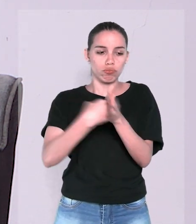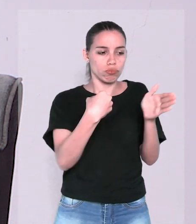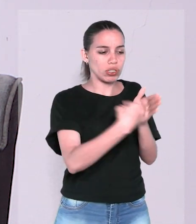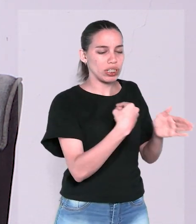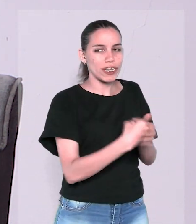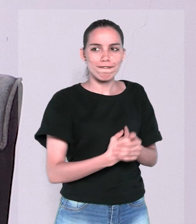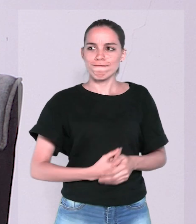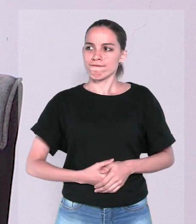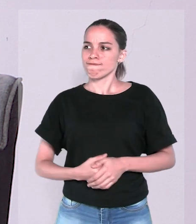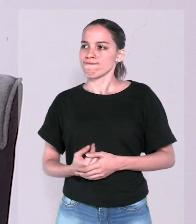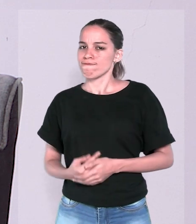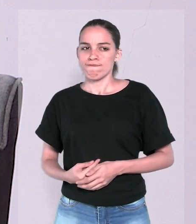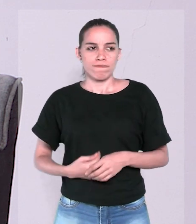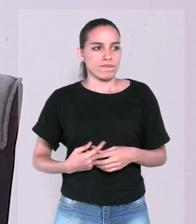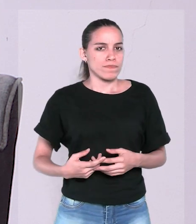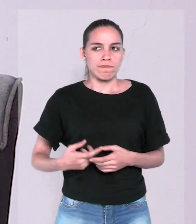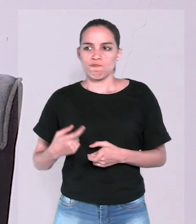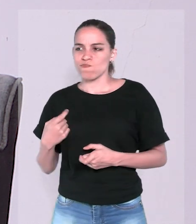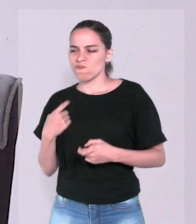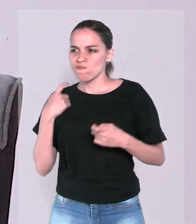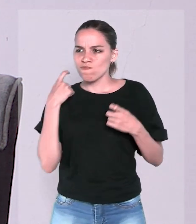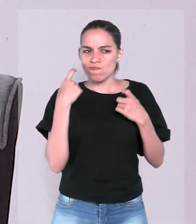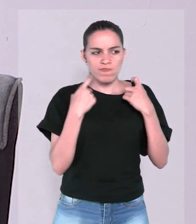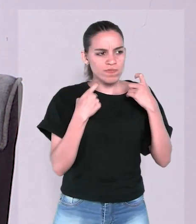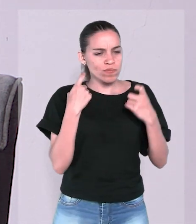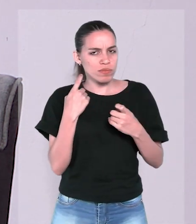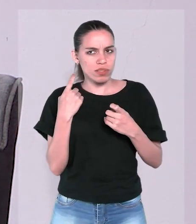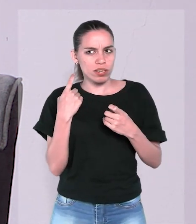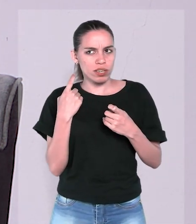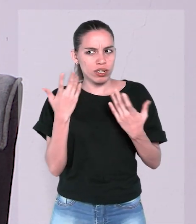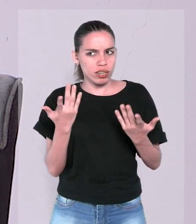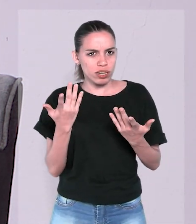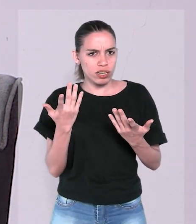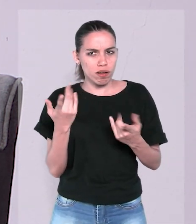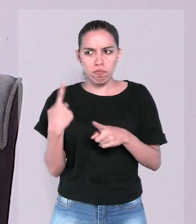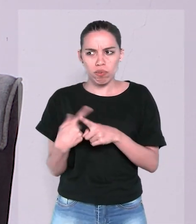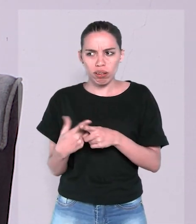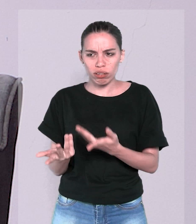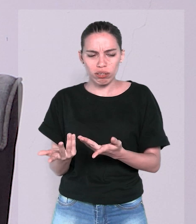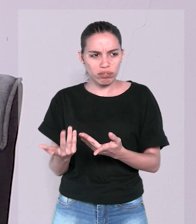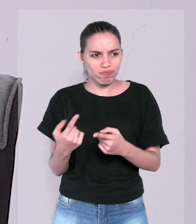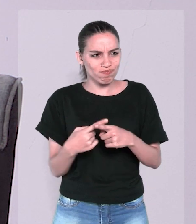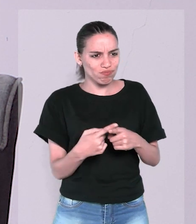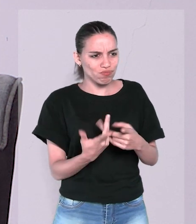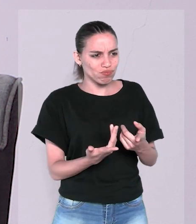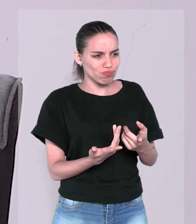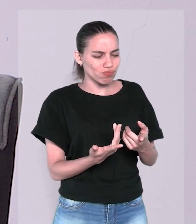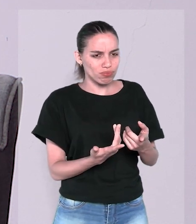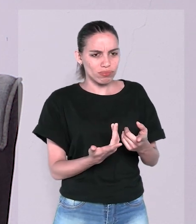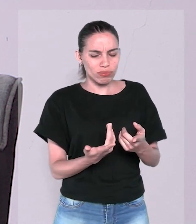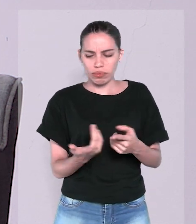por parte dos pais, das mães, que eu comecei a me incomodar. E aí meu espírito de pesquisador começou também a se